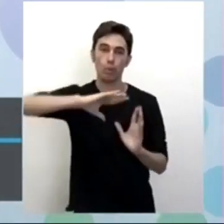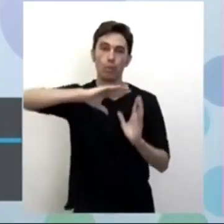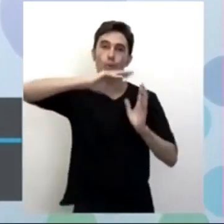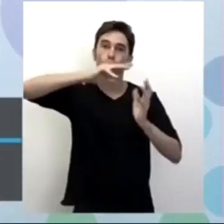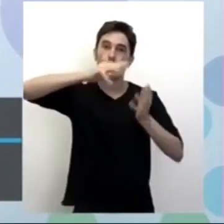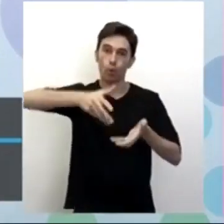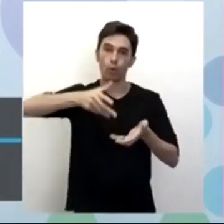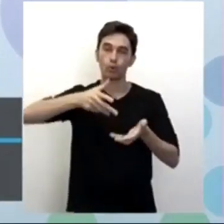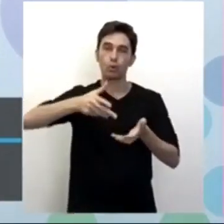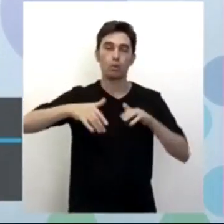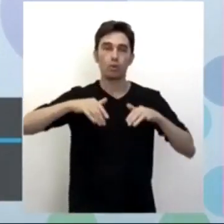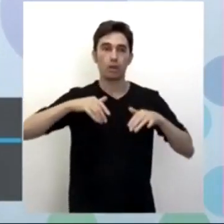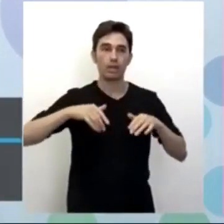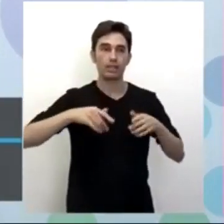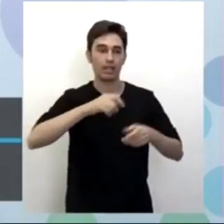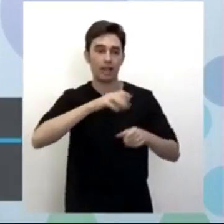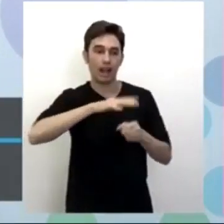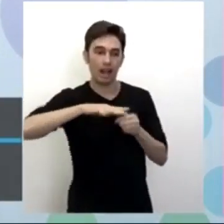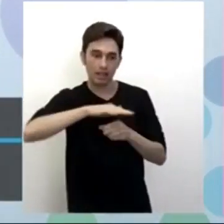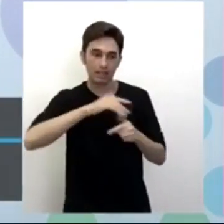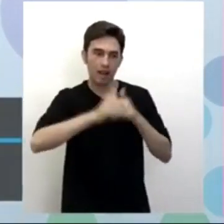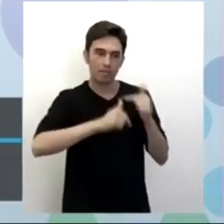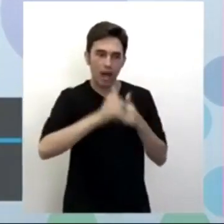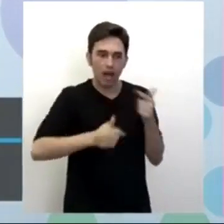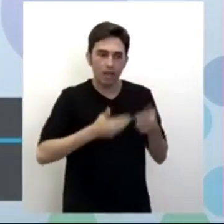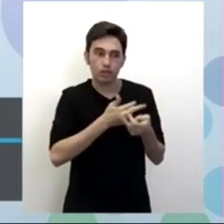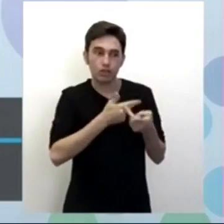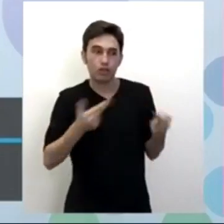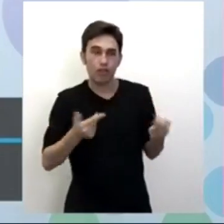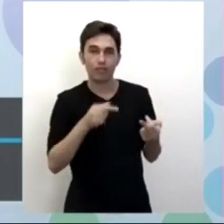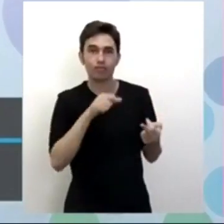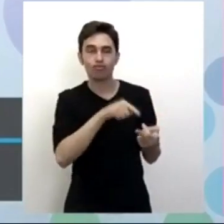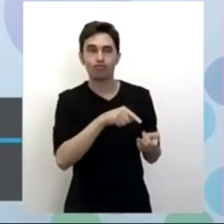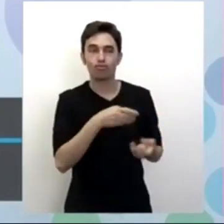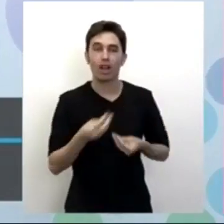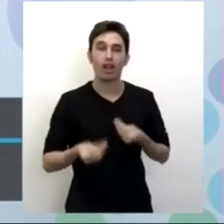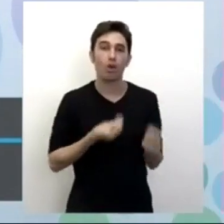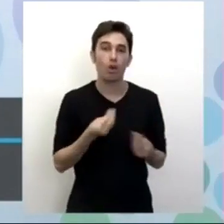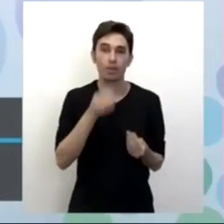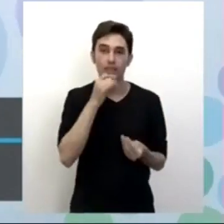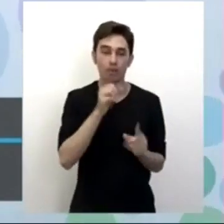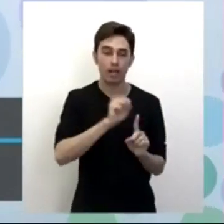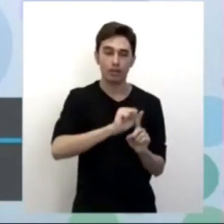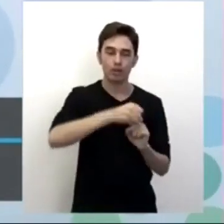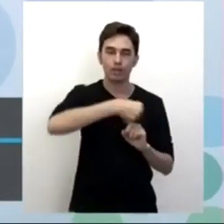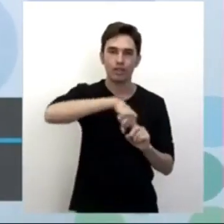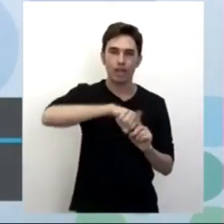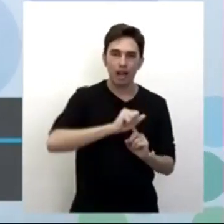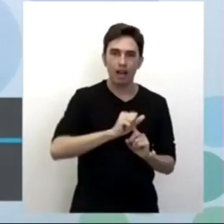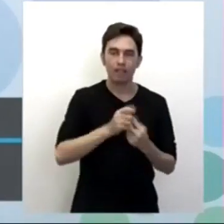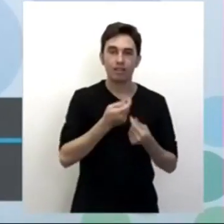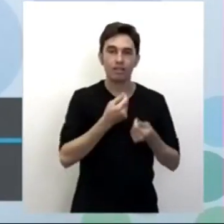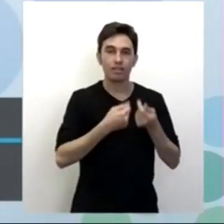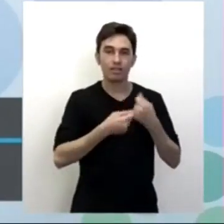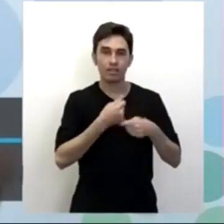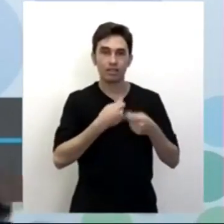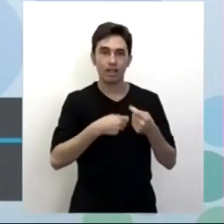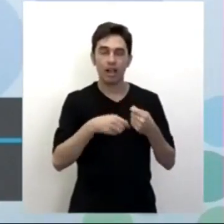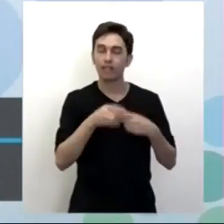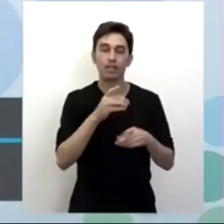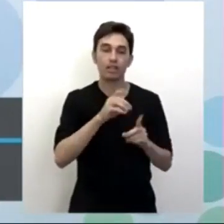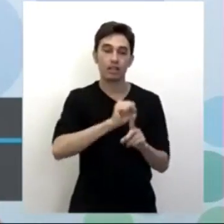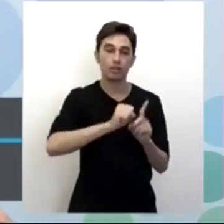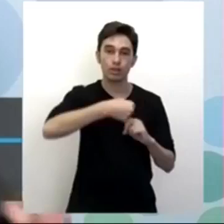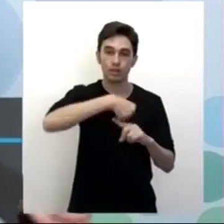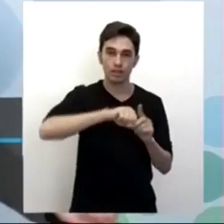as potências disputam o mercado, o custo da social-democracia faz com que os produtos fiquem muito caros por causa da mão